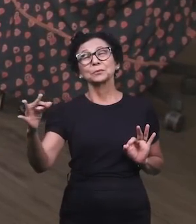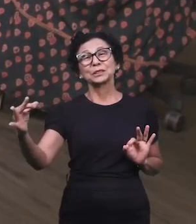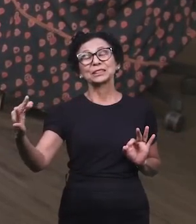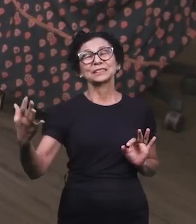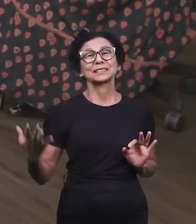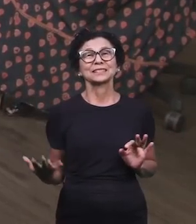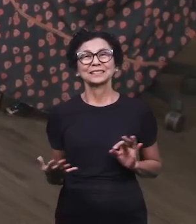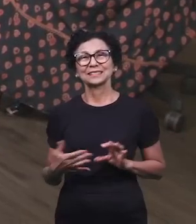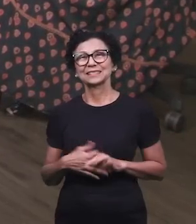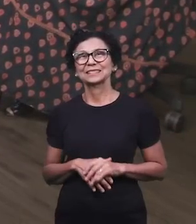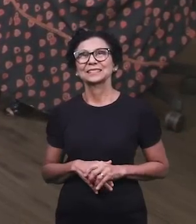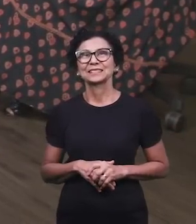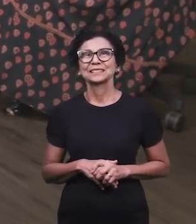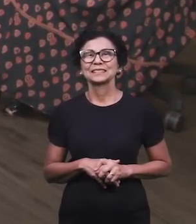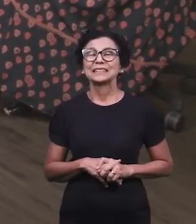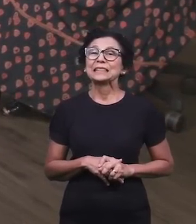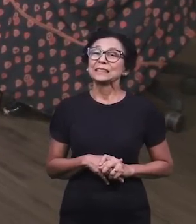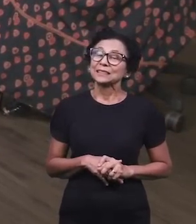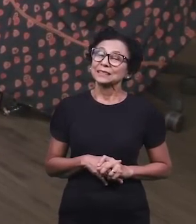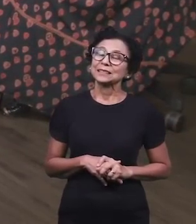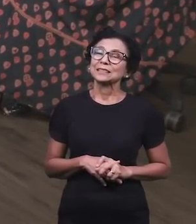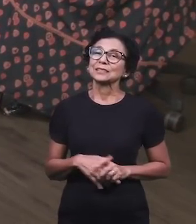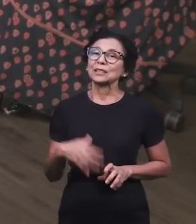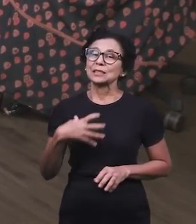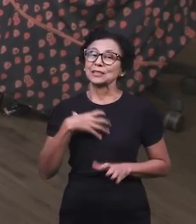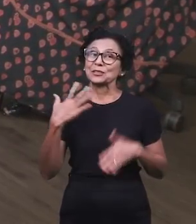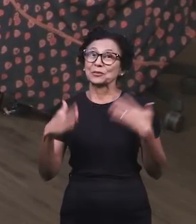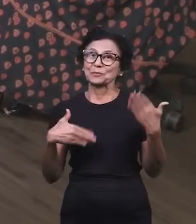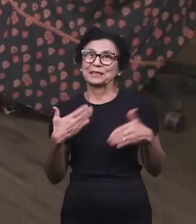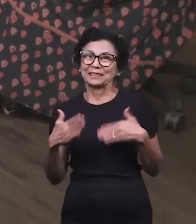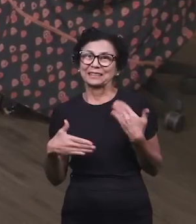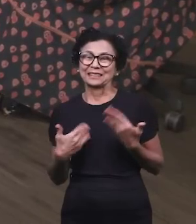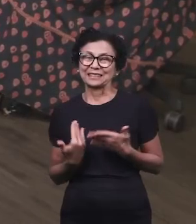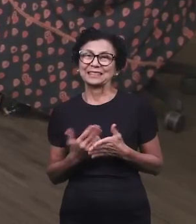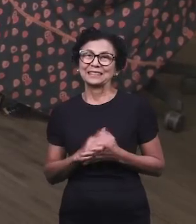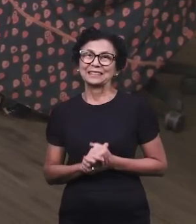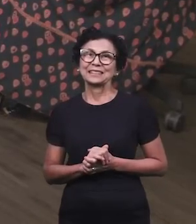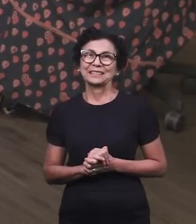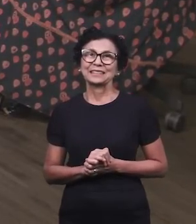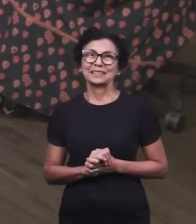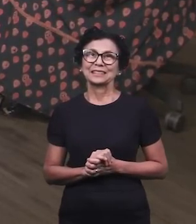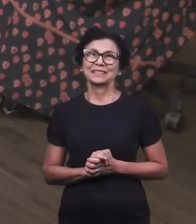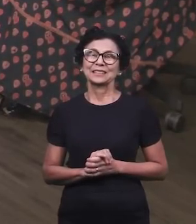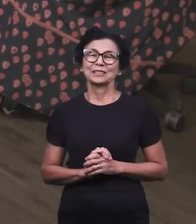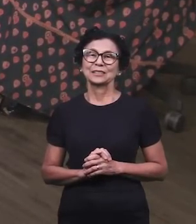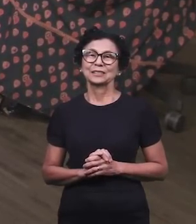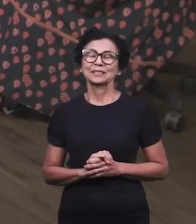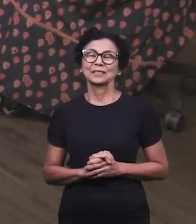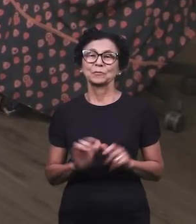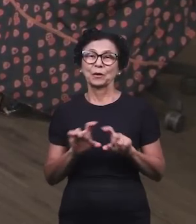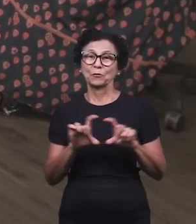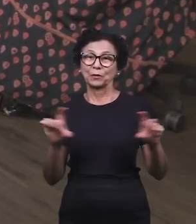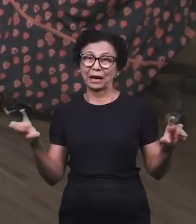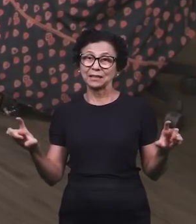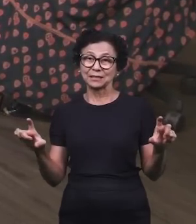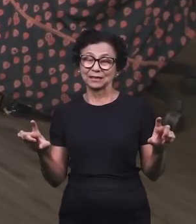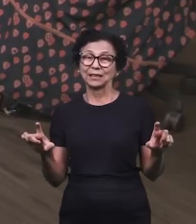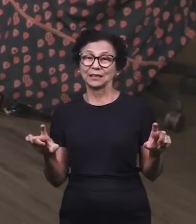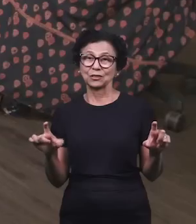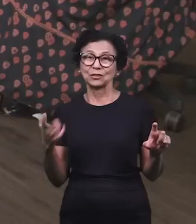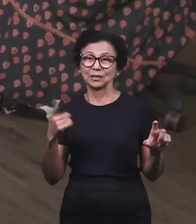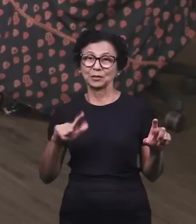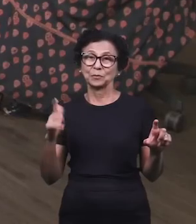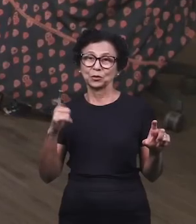alegria, para usar a expressão que hoje está em alta aqui nesse programa, receber a participação desses jovens, e a gente vai